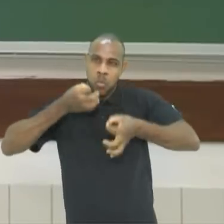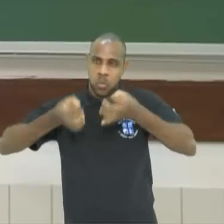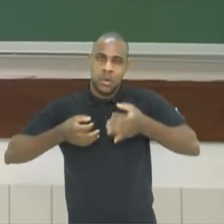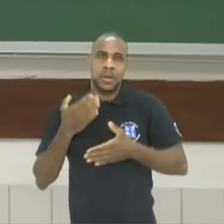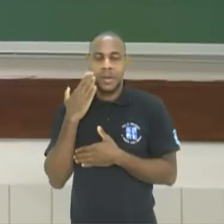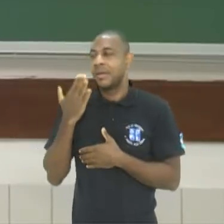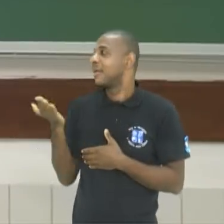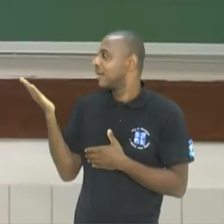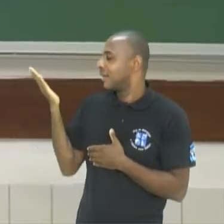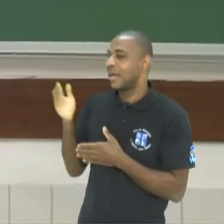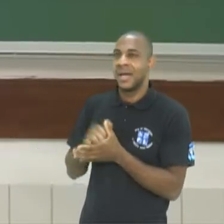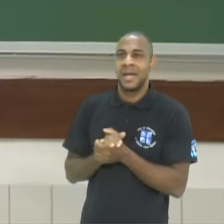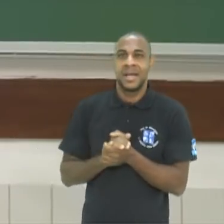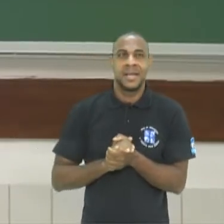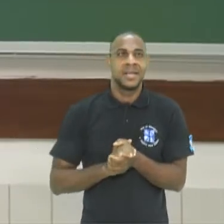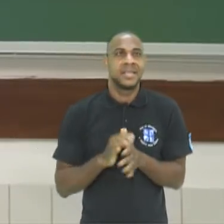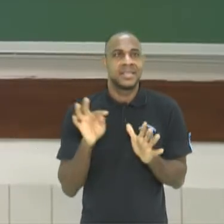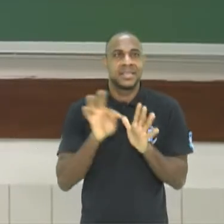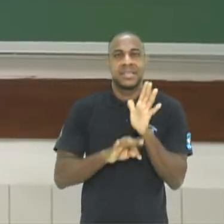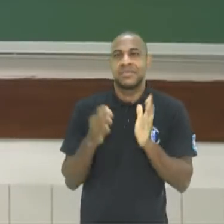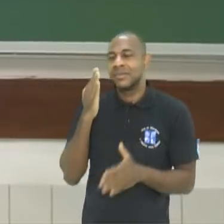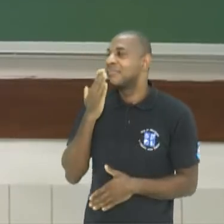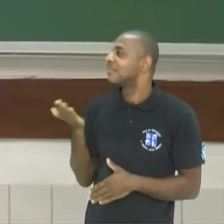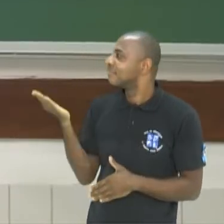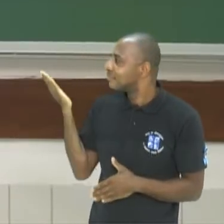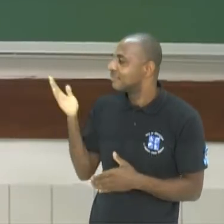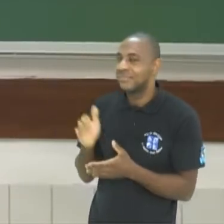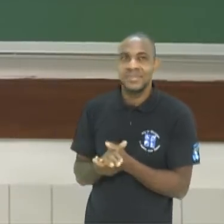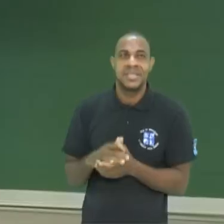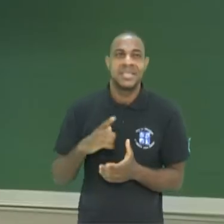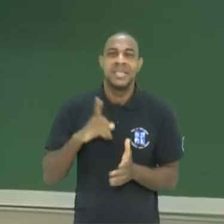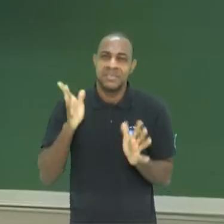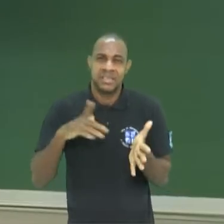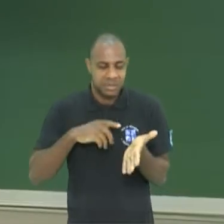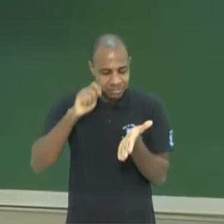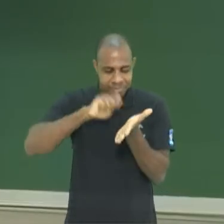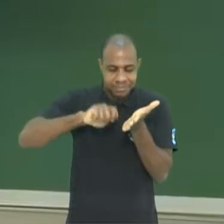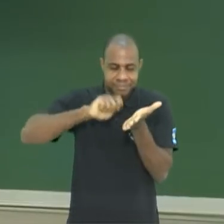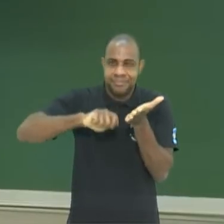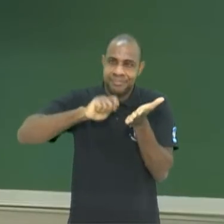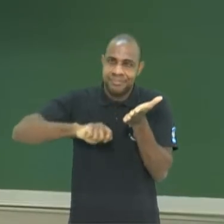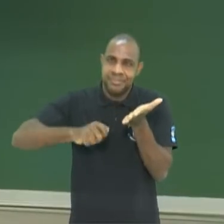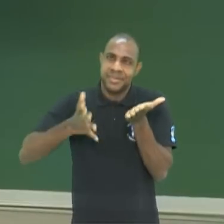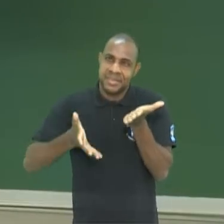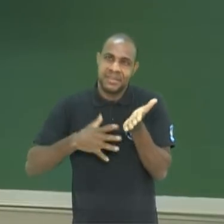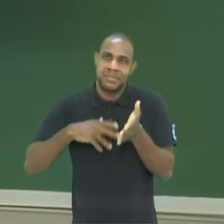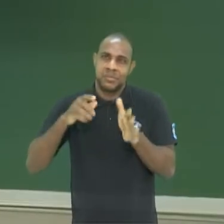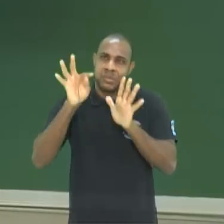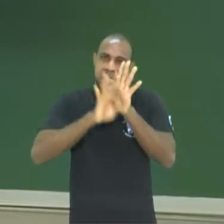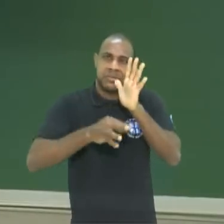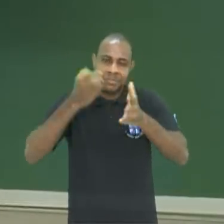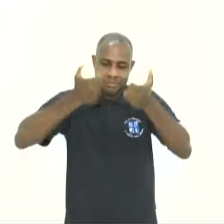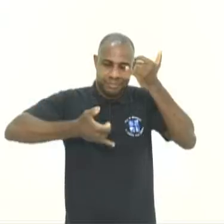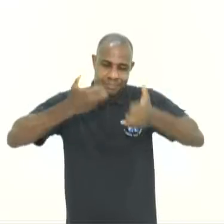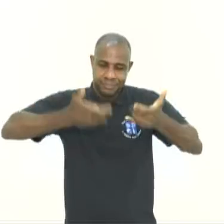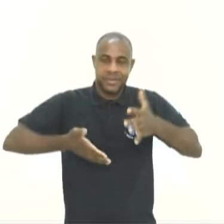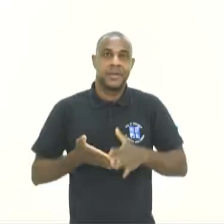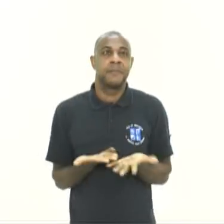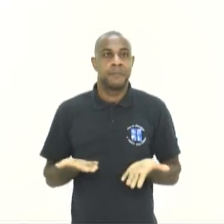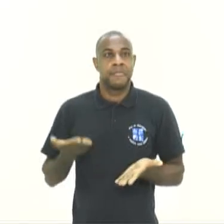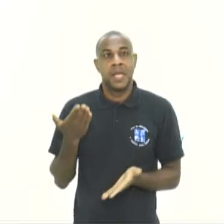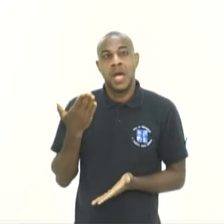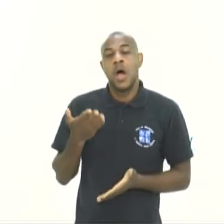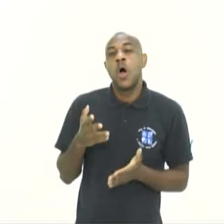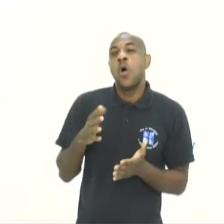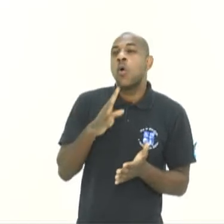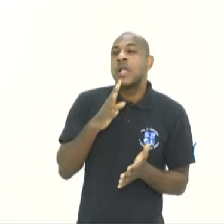argumentativo? Acredito que sim, e acredito que vocês já tenham produzido um texto dissertativo argumentativo. Conhecer alguns